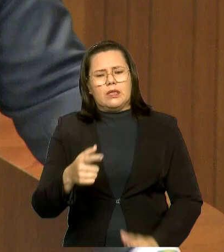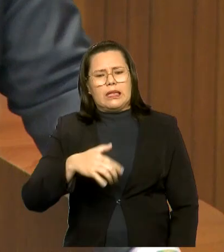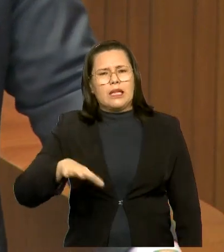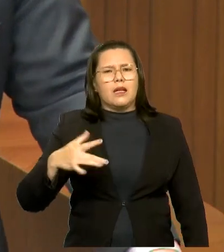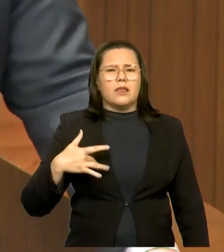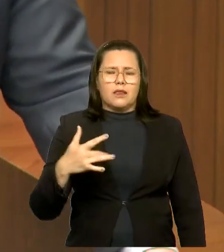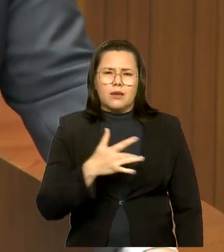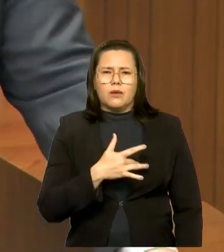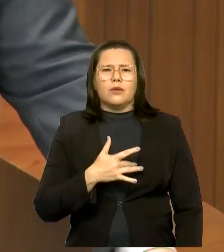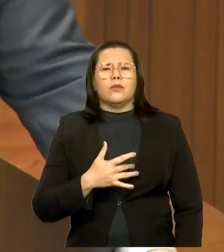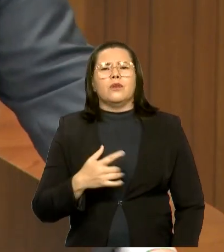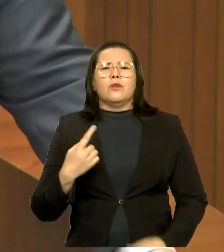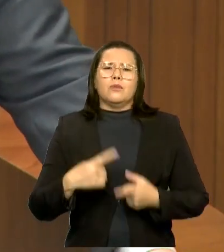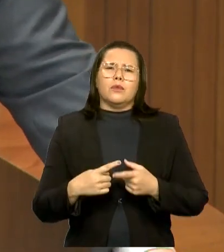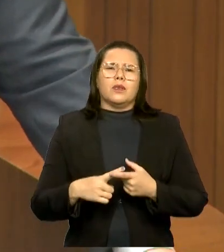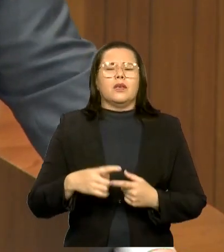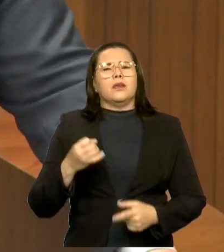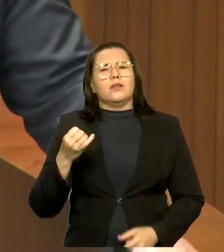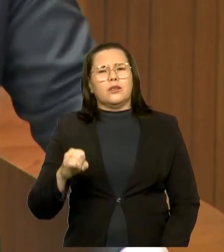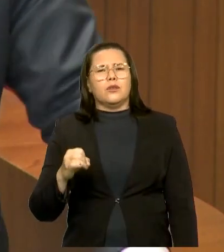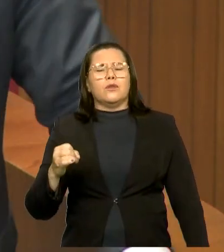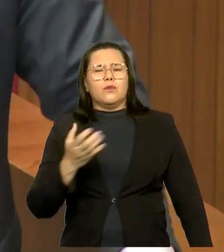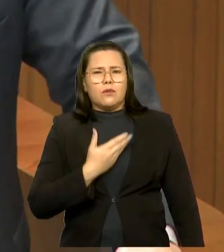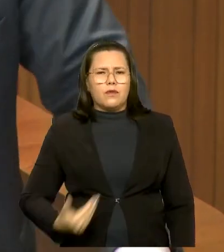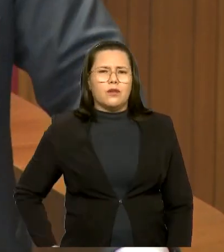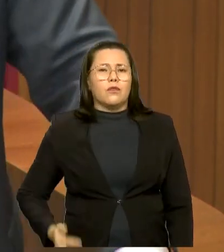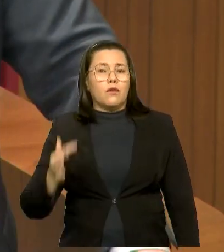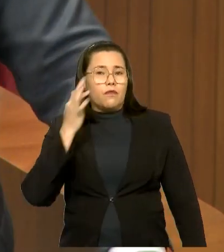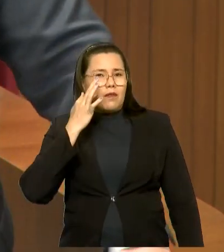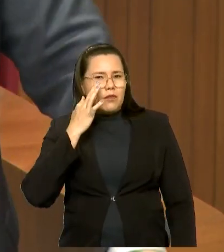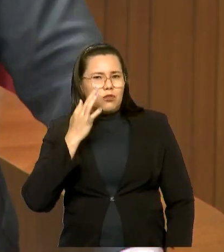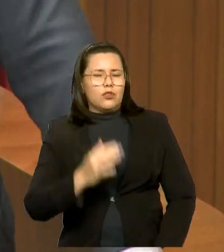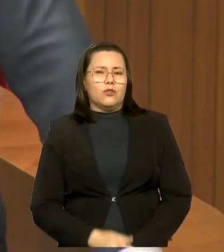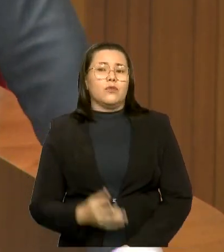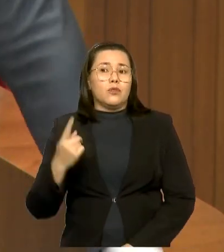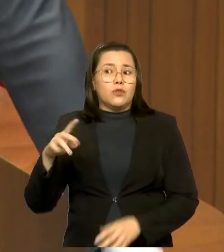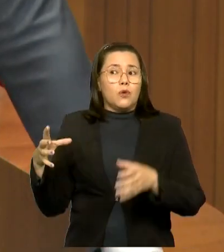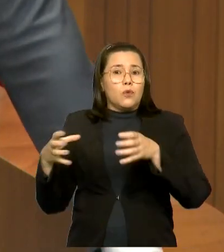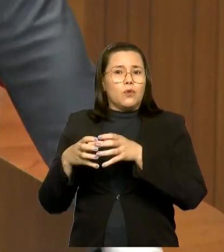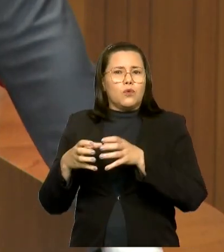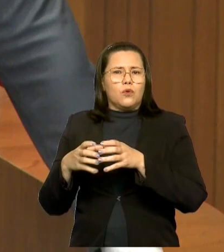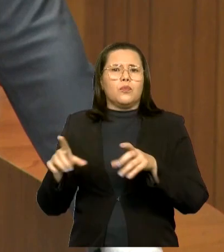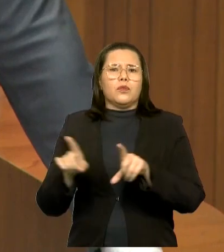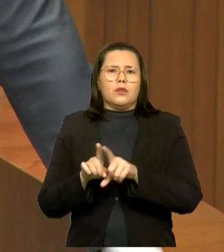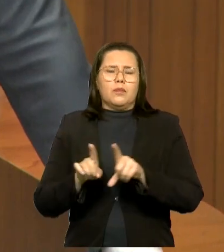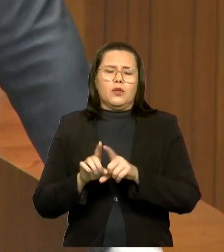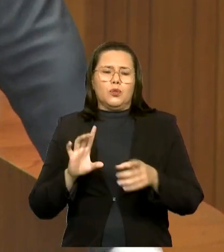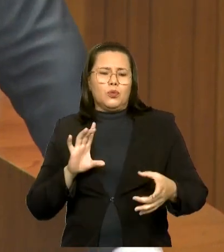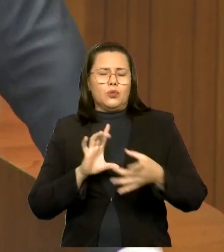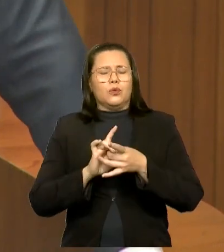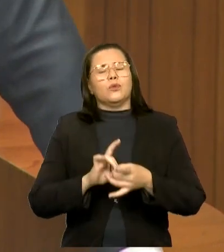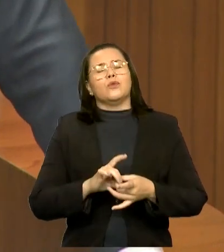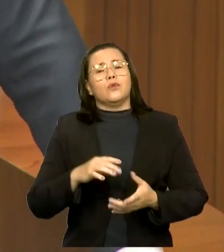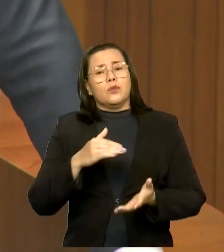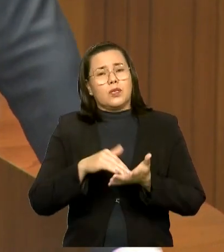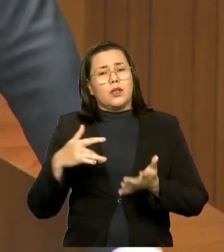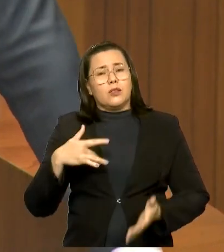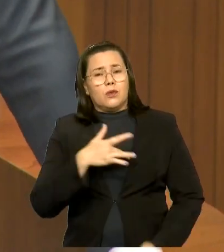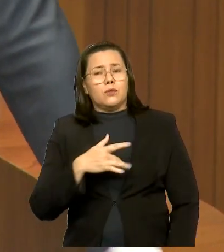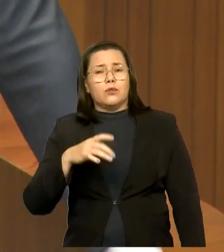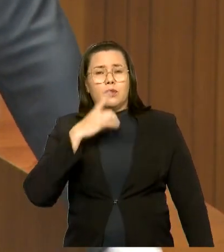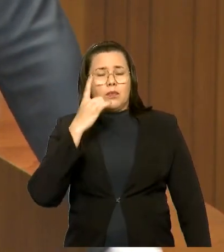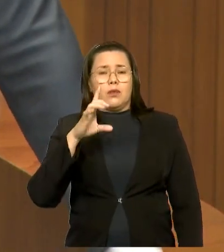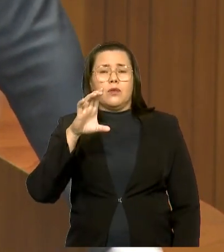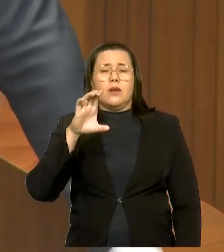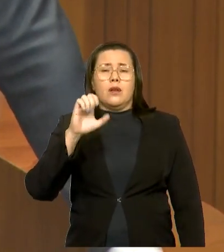ousadia do governador Flávio Dino com a sua equipe, também liderada pelo então secretário Carlos Lula, muitas vidas teriam sido perdidas no